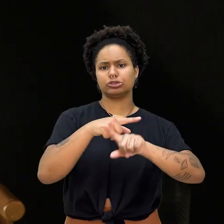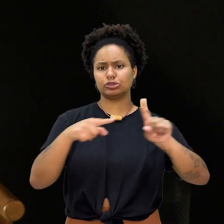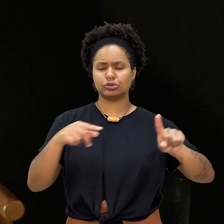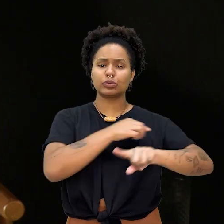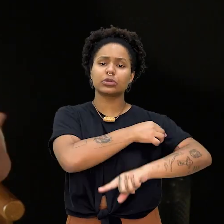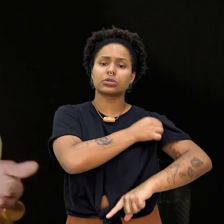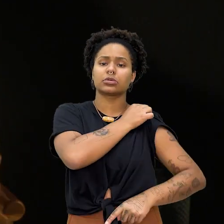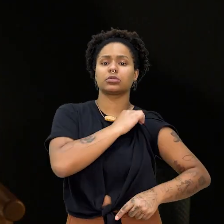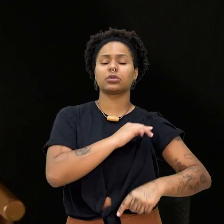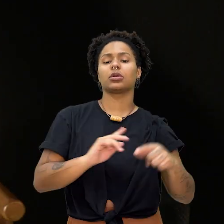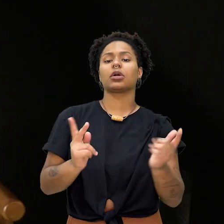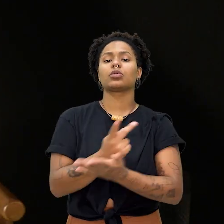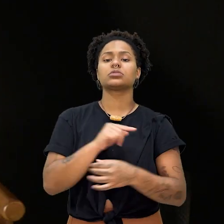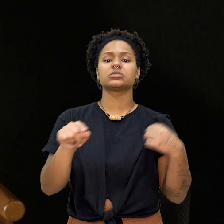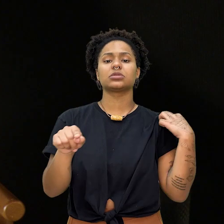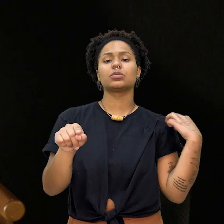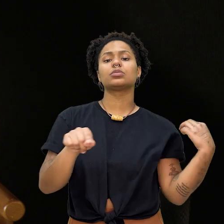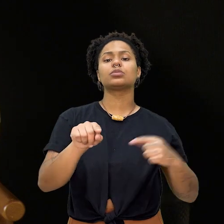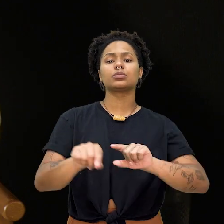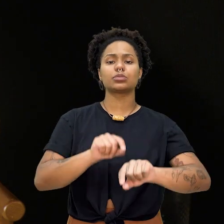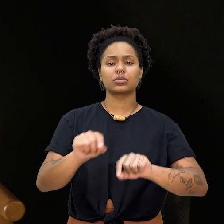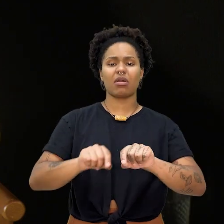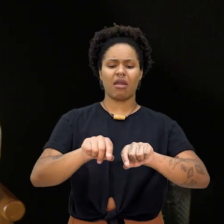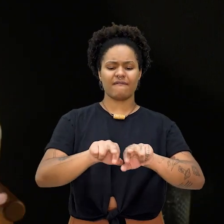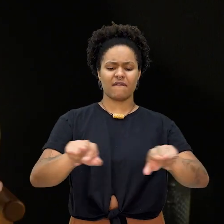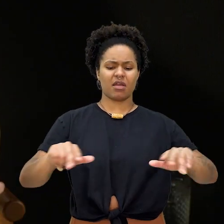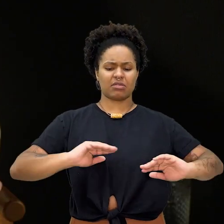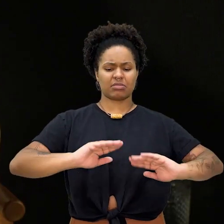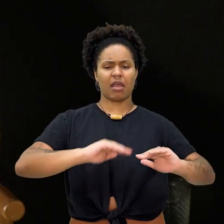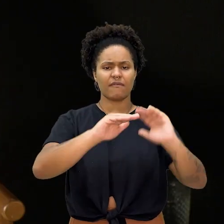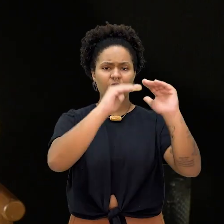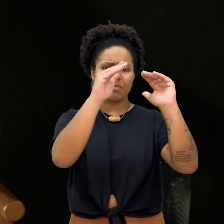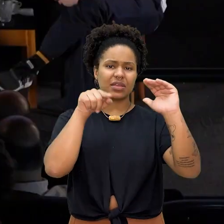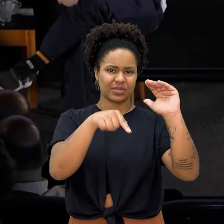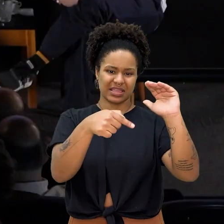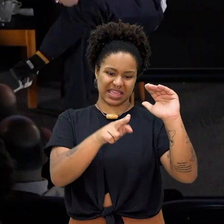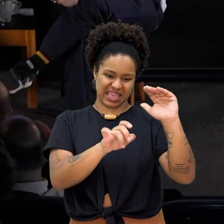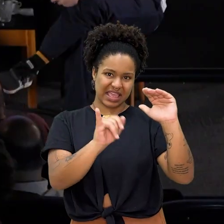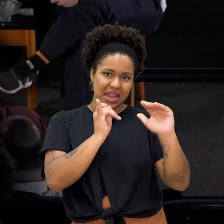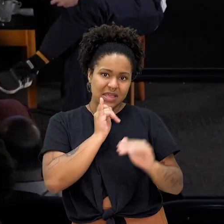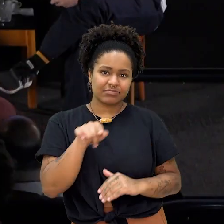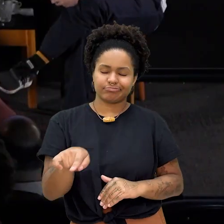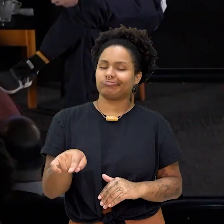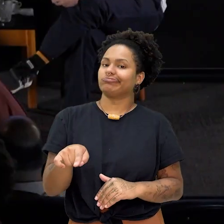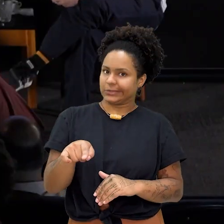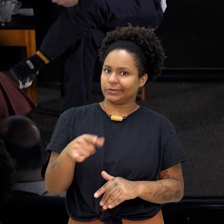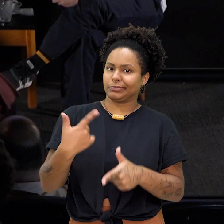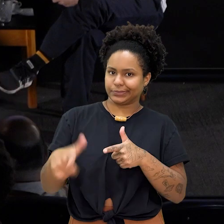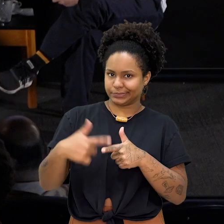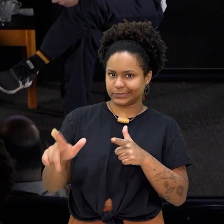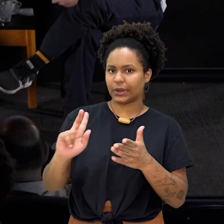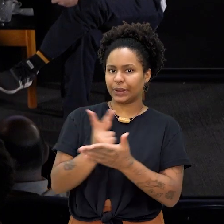metade, e isso acabou sendo para o desenvolvimento, e do Quênia especificamente, foi muito